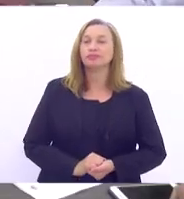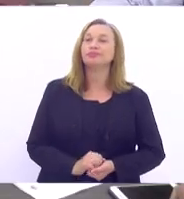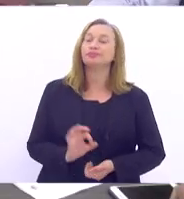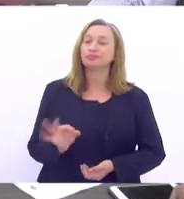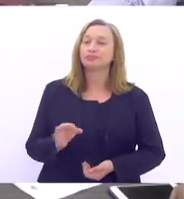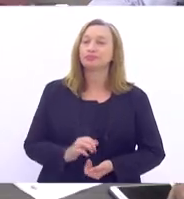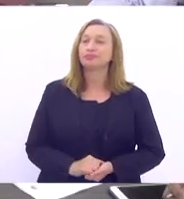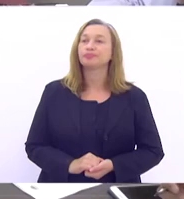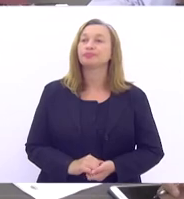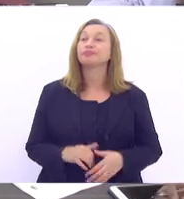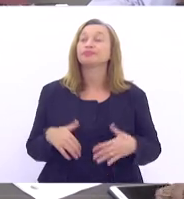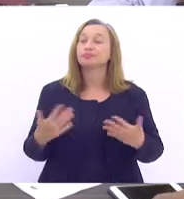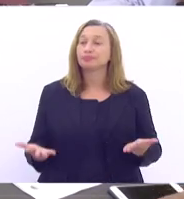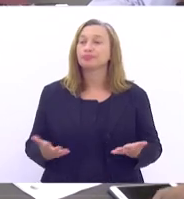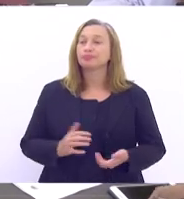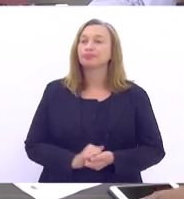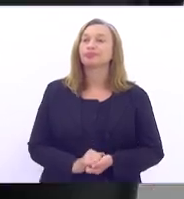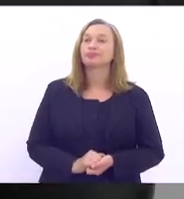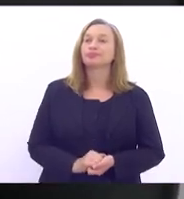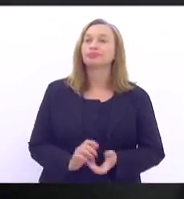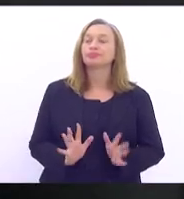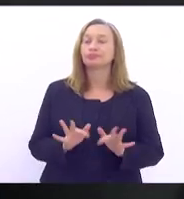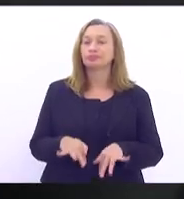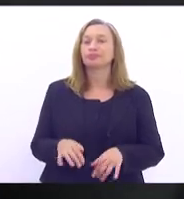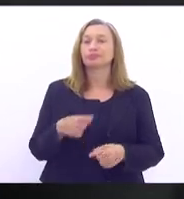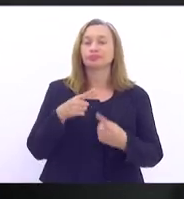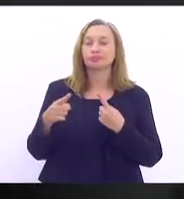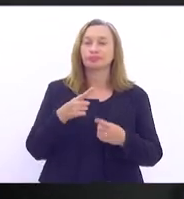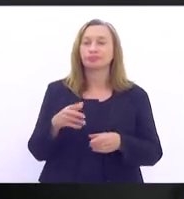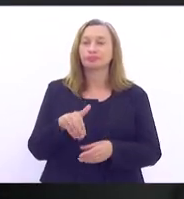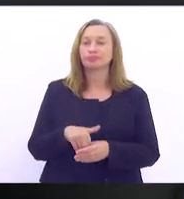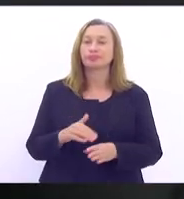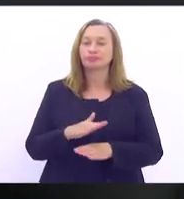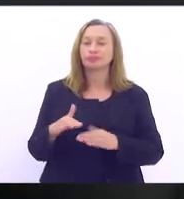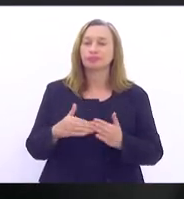certo. Então, encerrada a